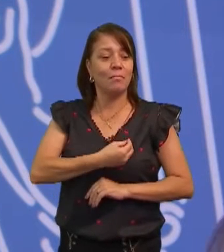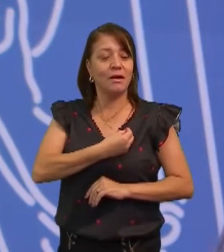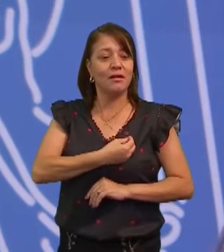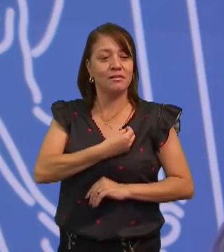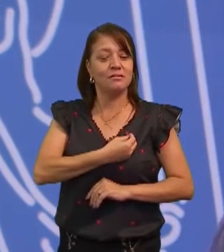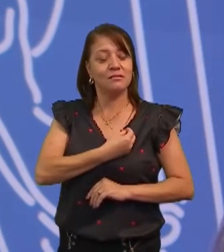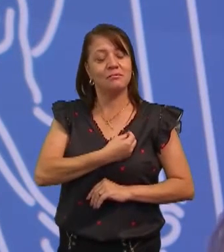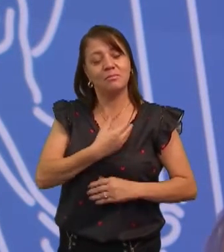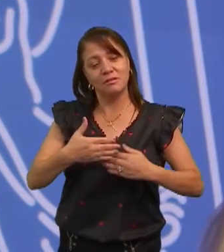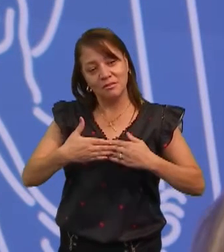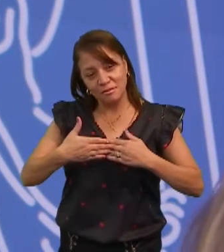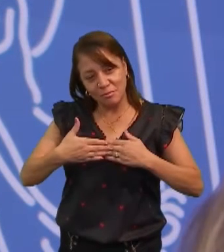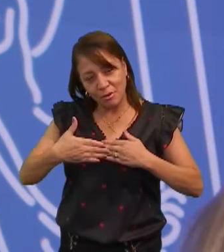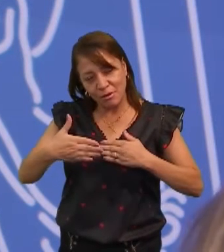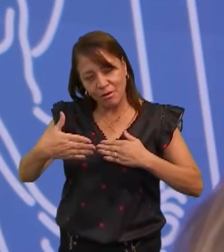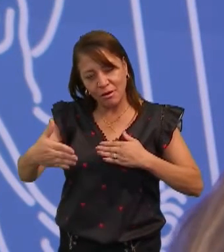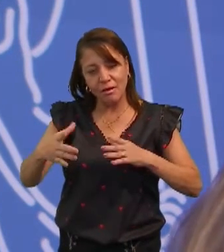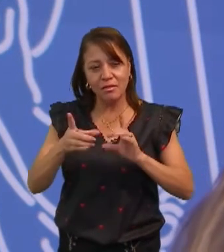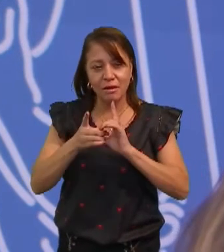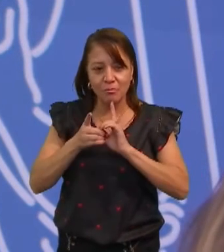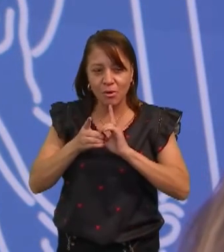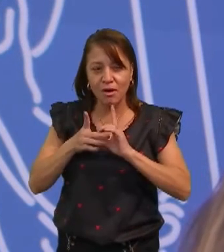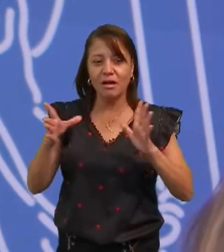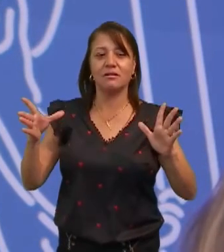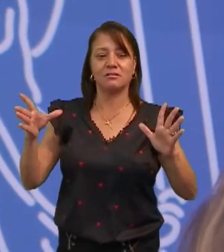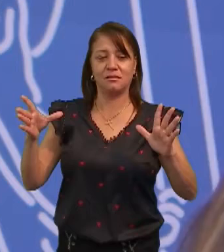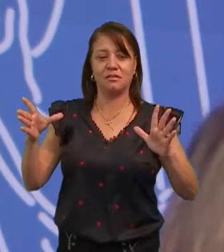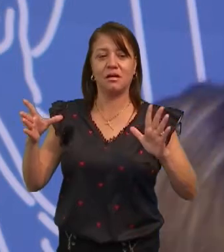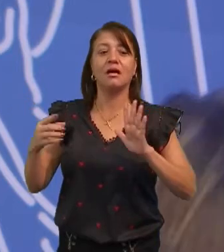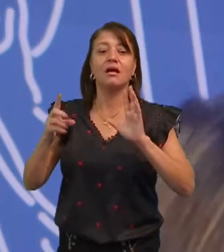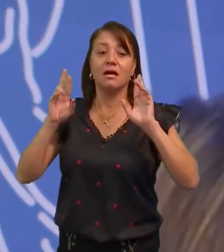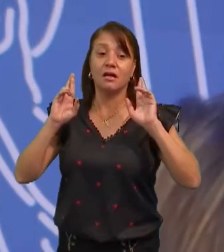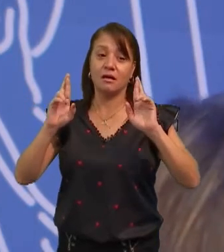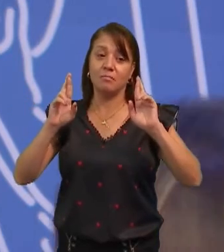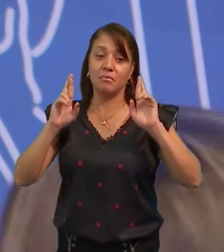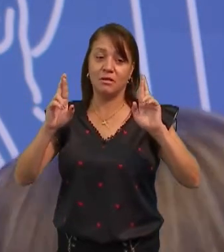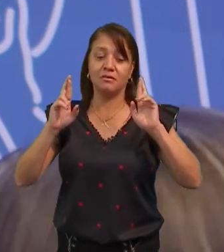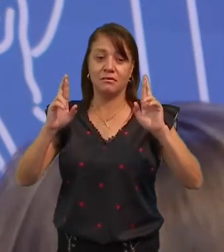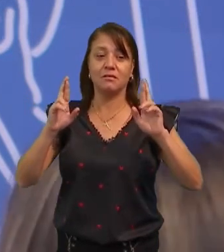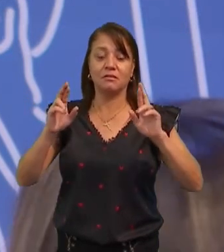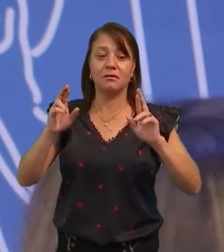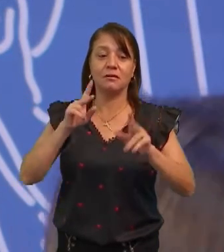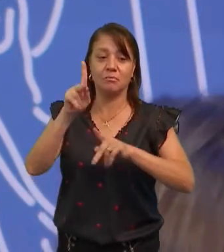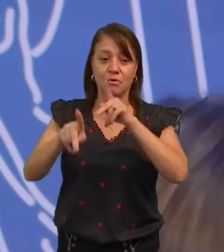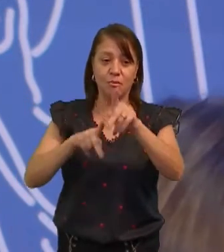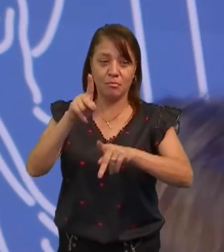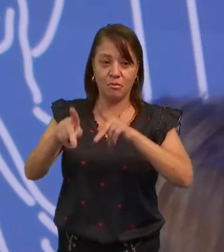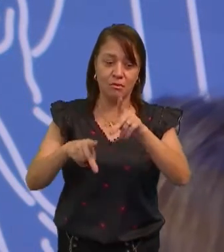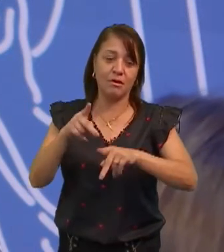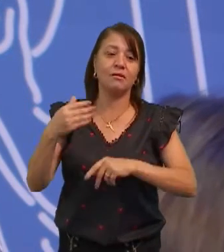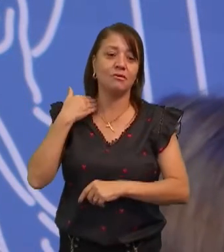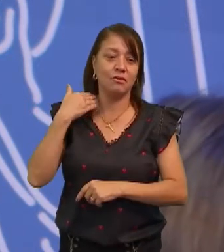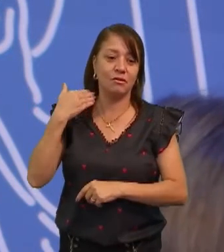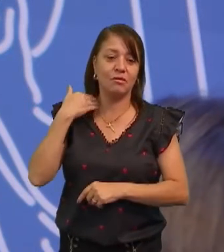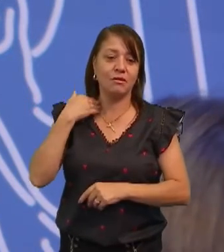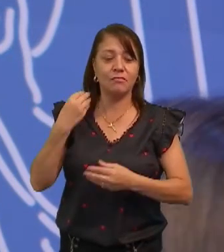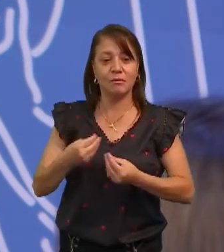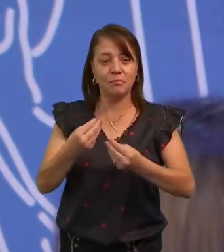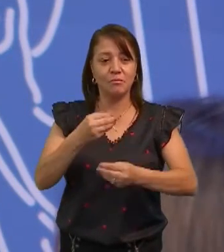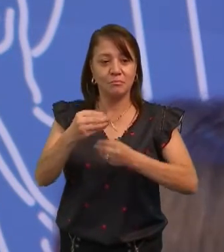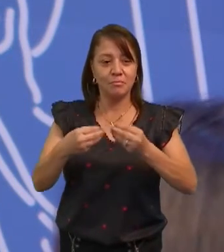aí desse processo democrático representando a população de de Fora tendo a oportunidade de entregar um presente para uma comunidade que a gente tem